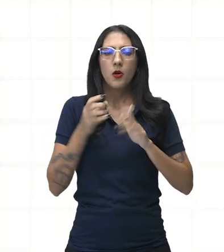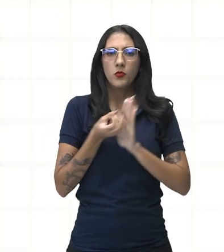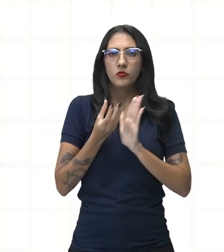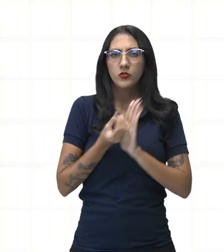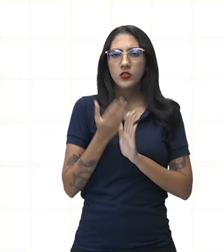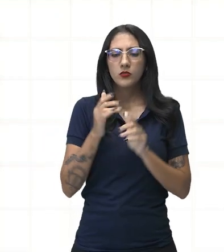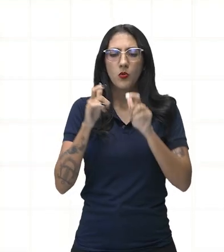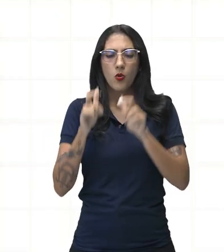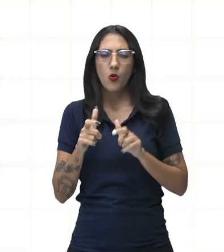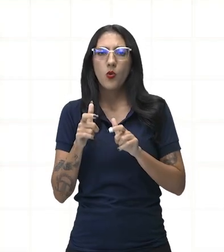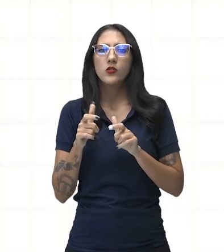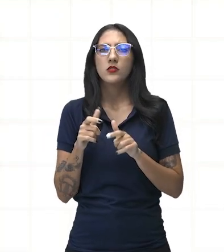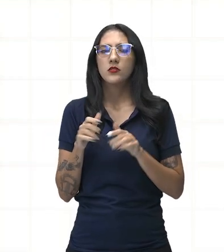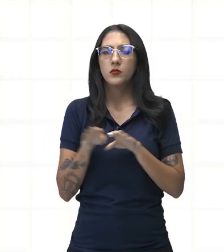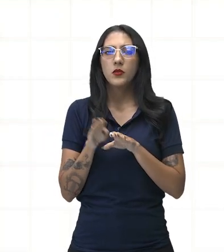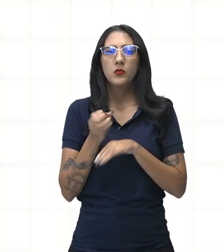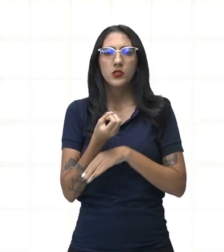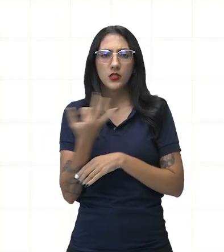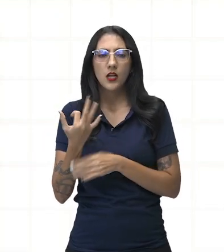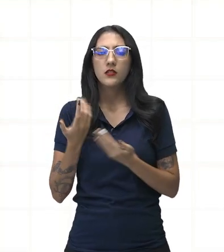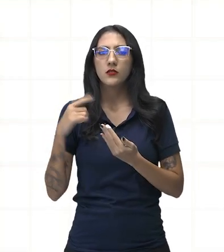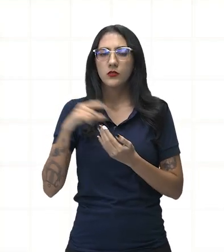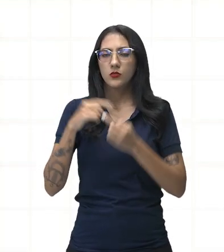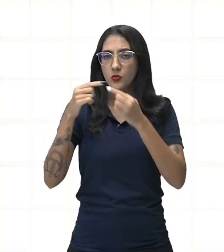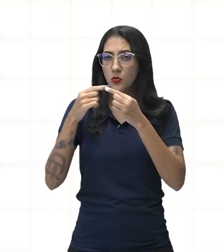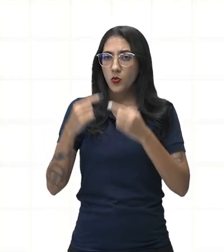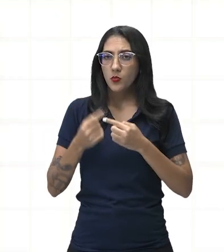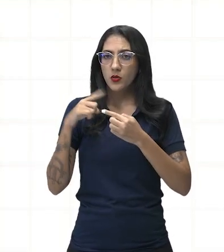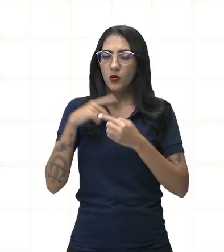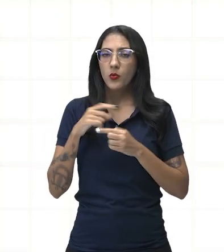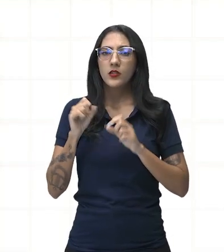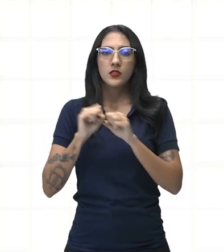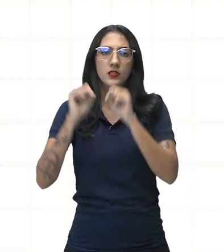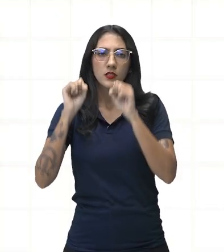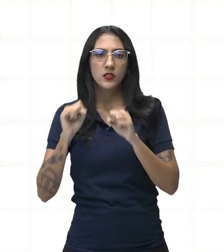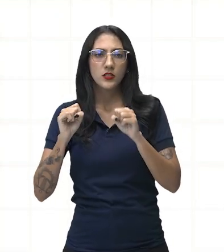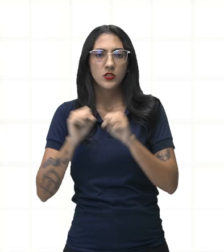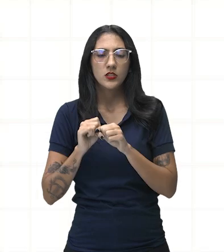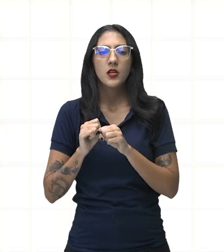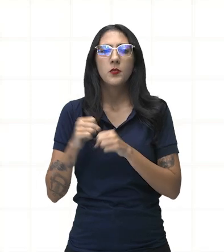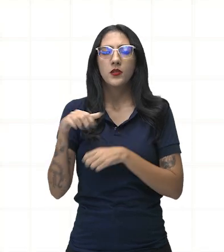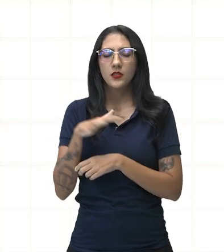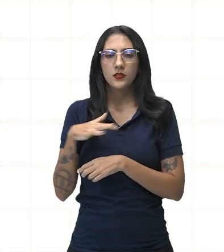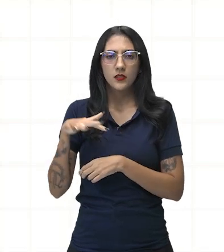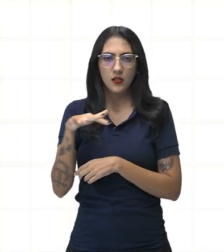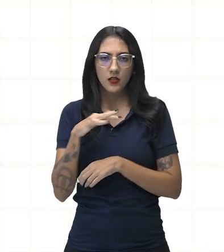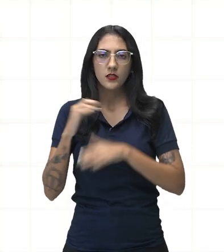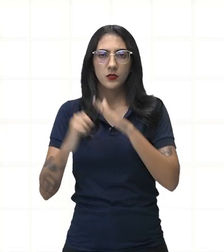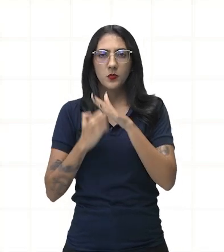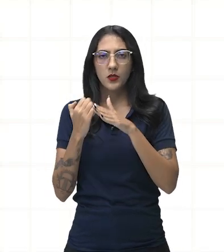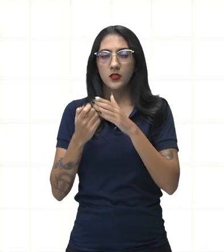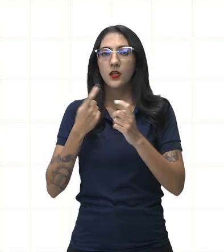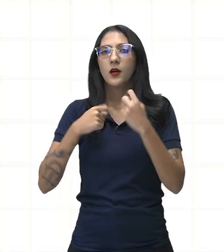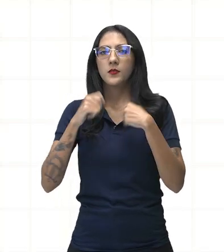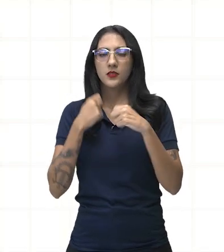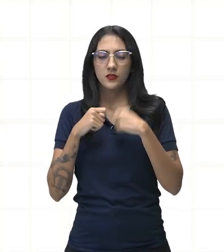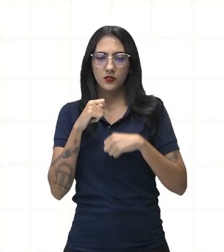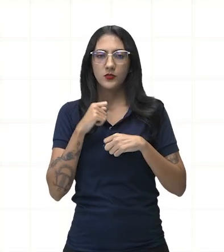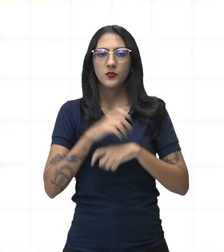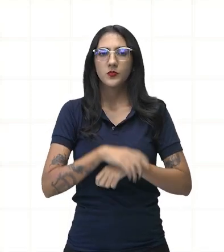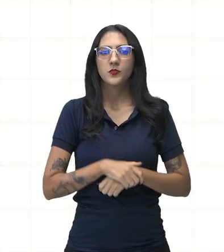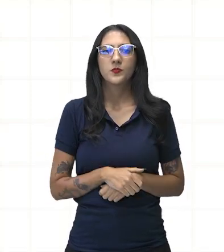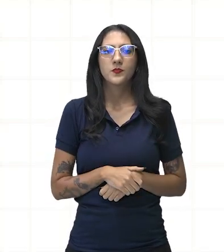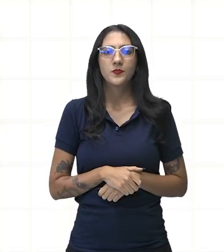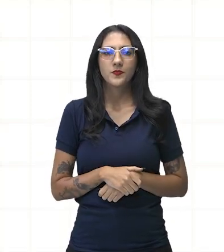vão produzir. Então, isso vai estar muito relacionado, né, a esse mercado aí da economia do